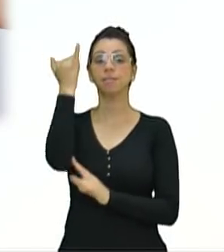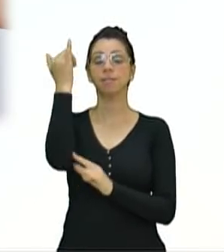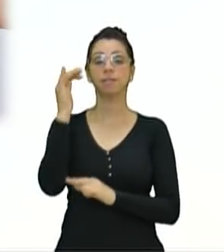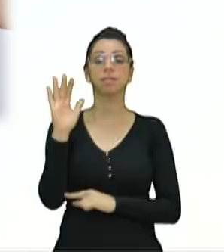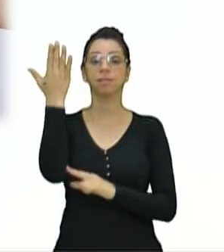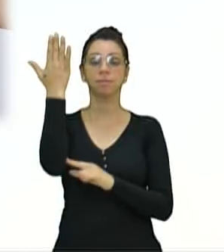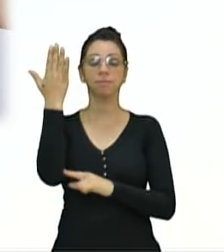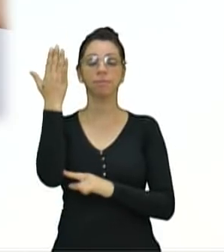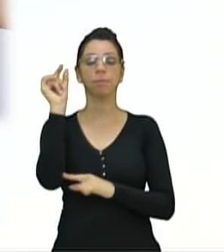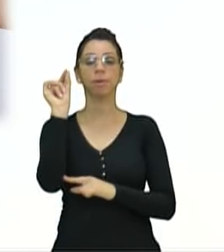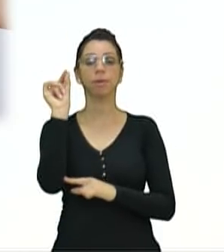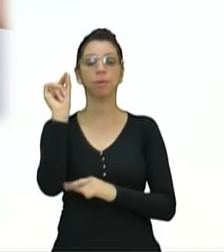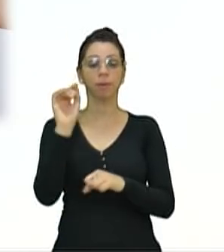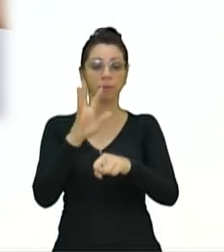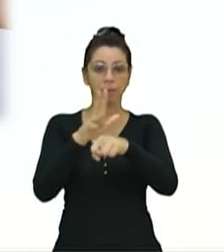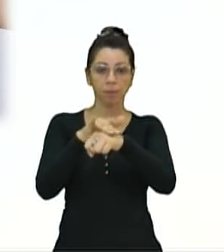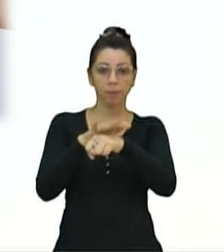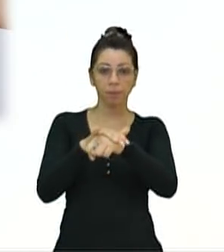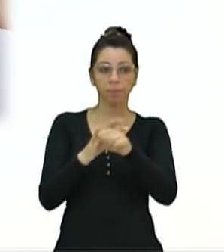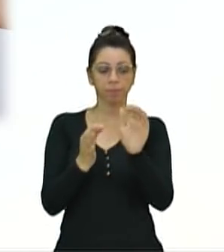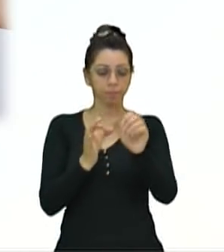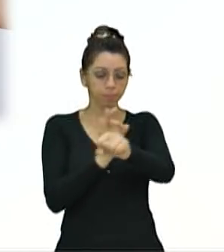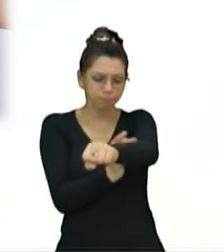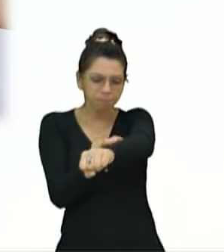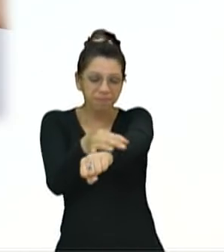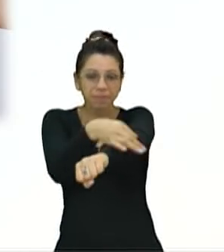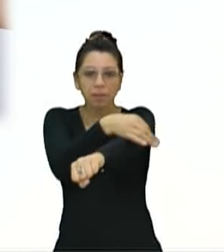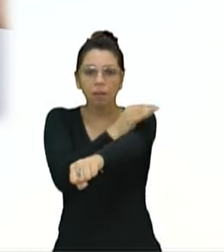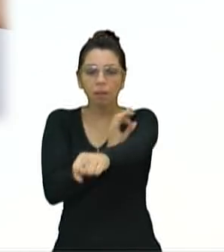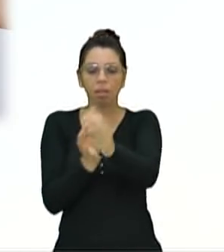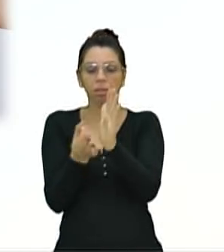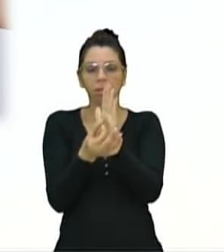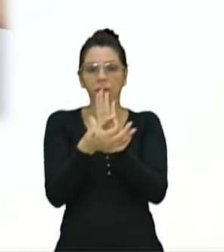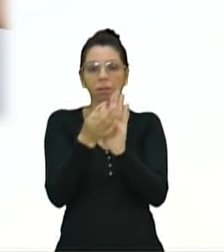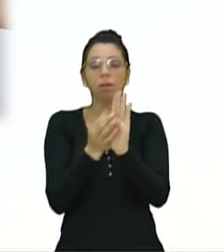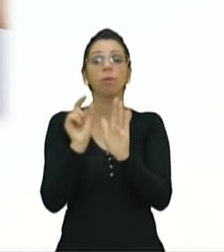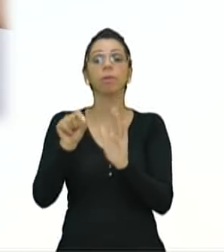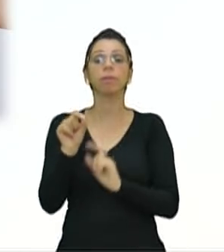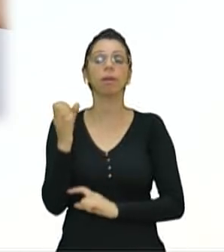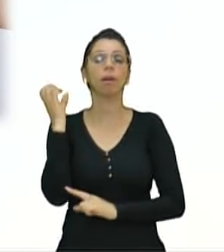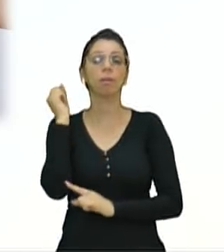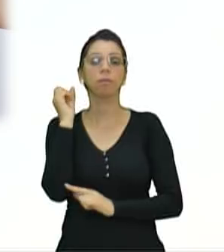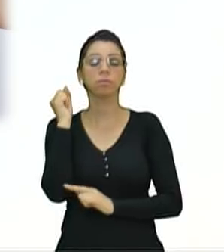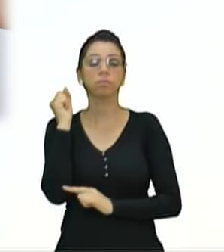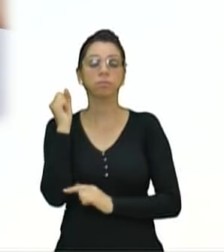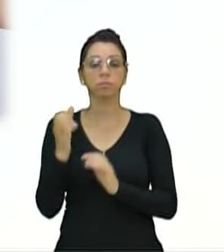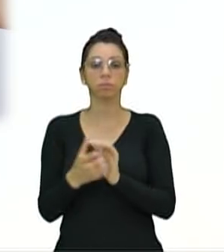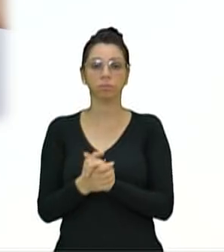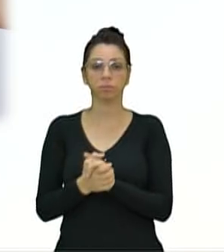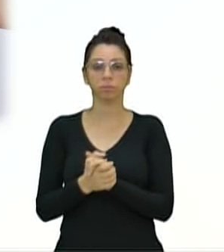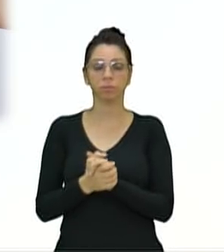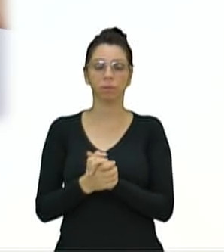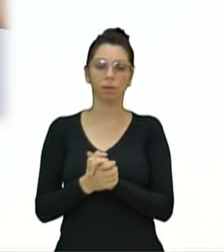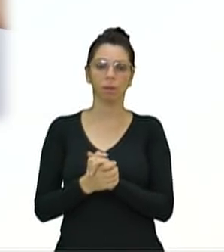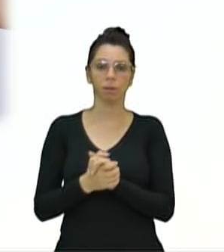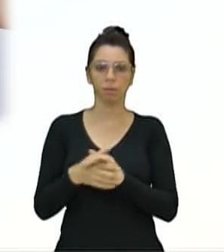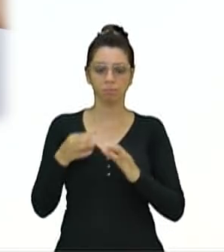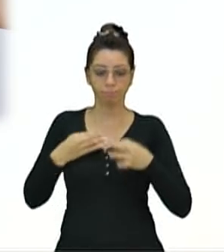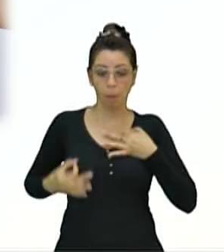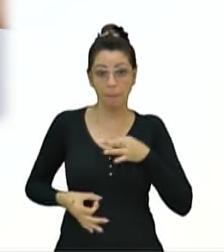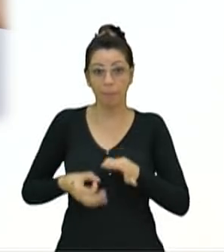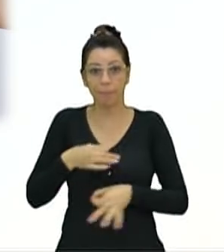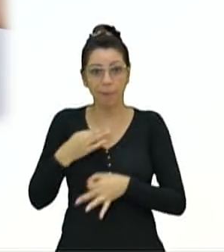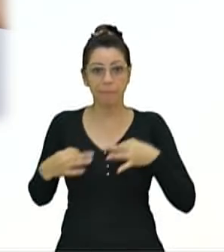infecção, os glóbulos brancos que estão lá dentro dos linfonodos, eles vão se multiplicar. O que teu corpo entende? Se